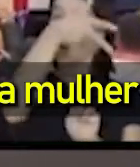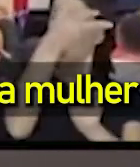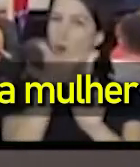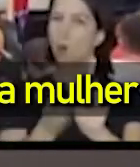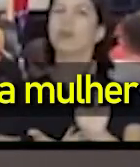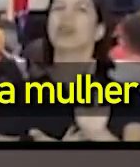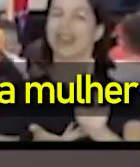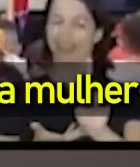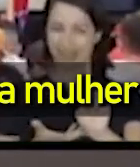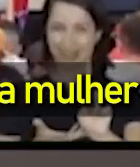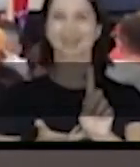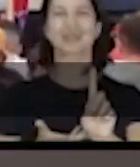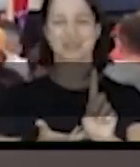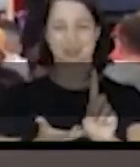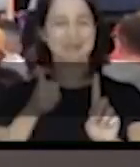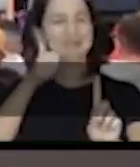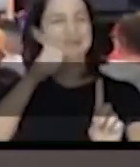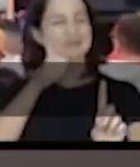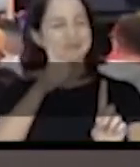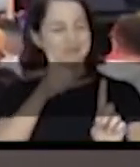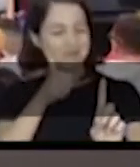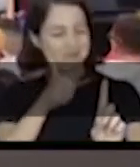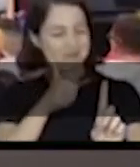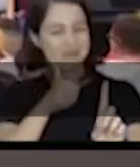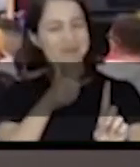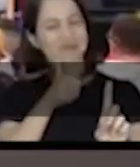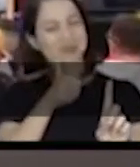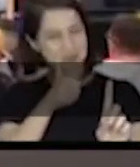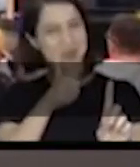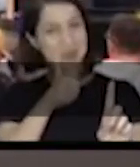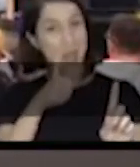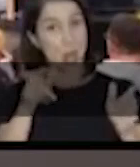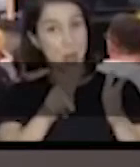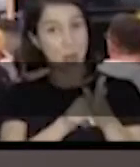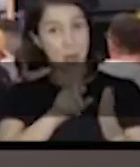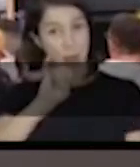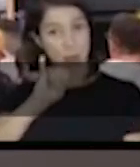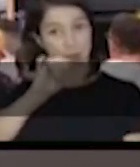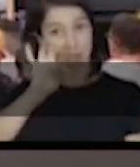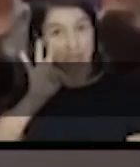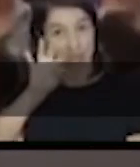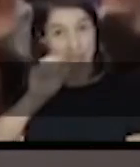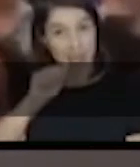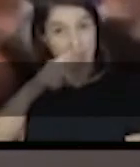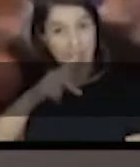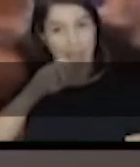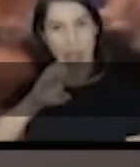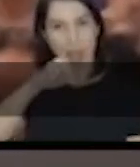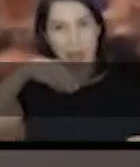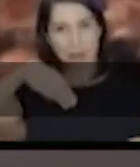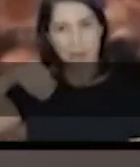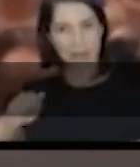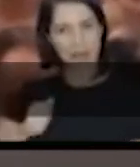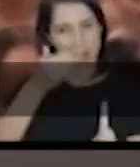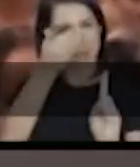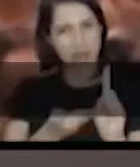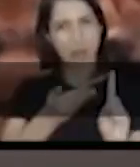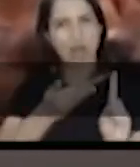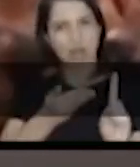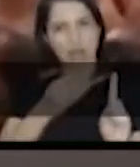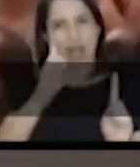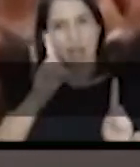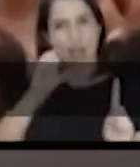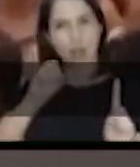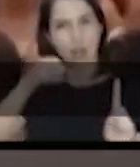a uma mulher de Itapeva chamada Dona Ilza, que foi humilhada.